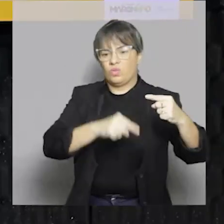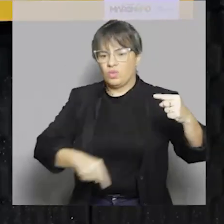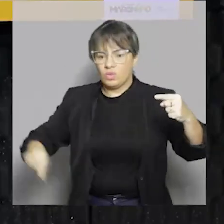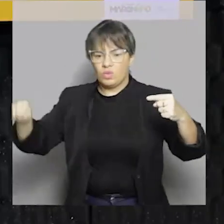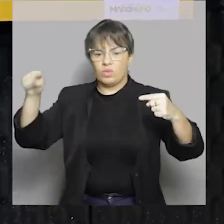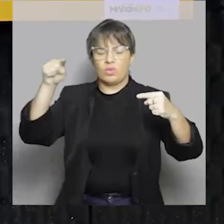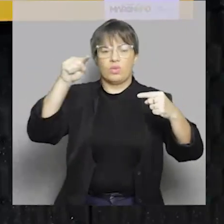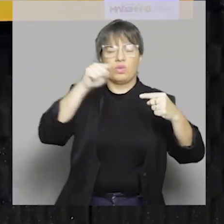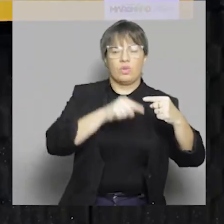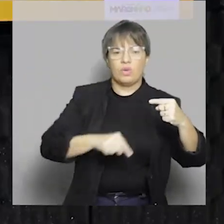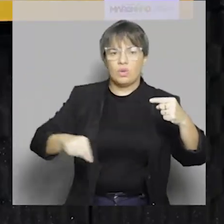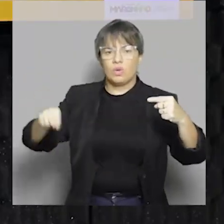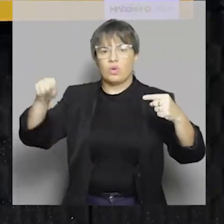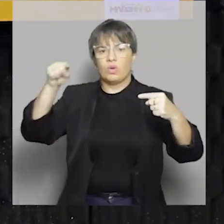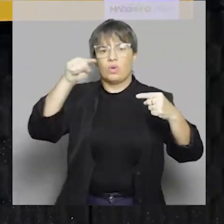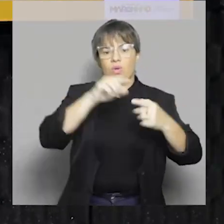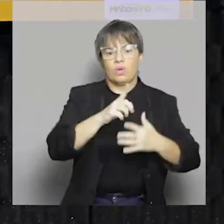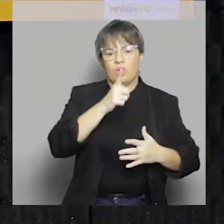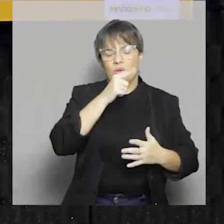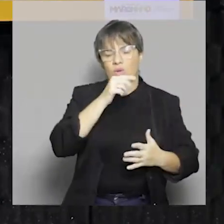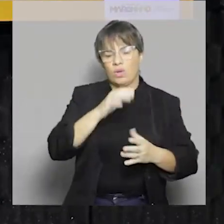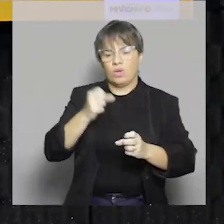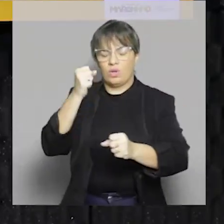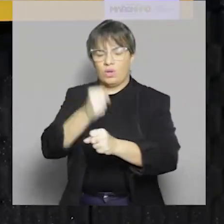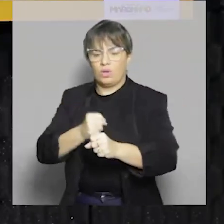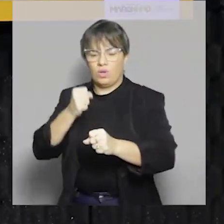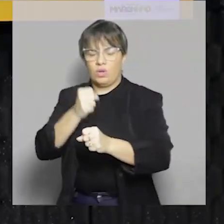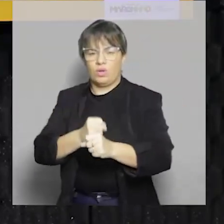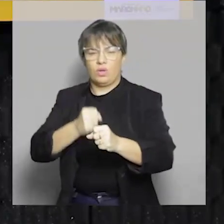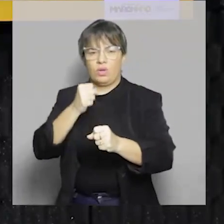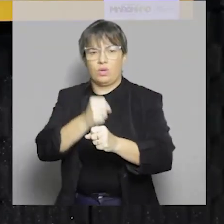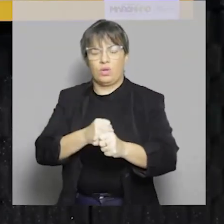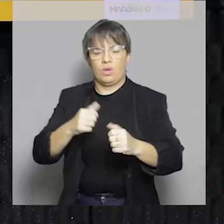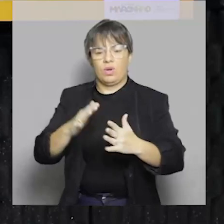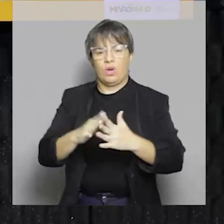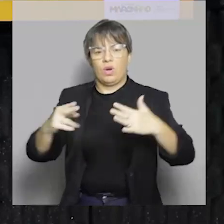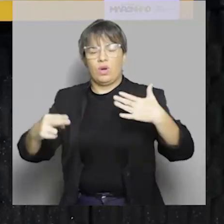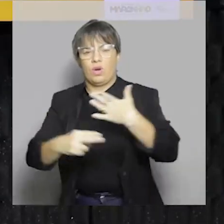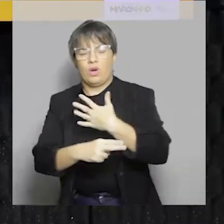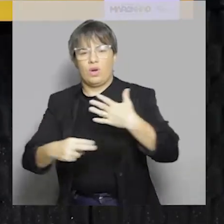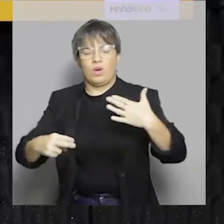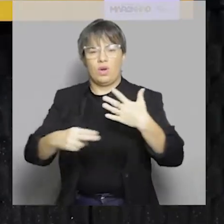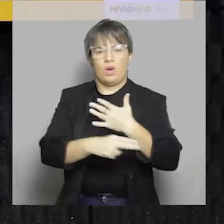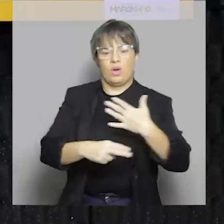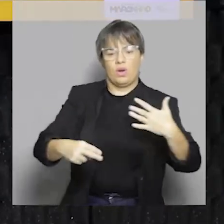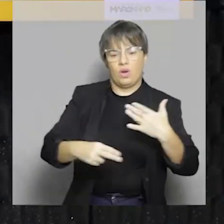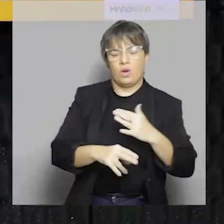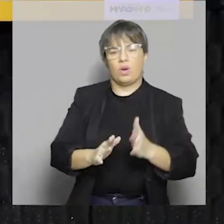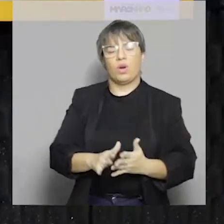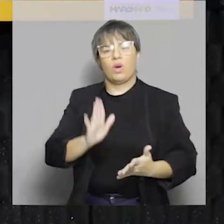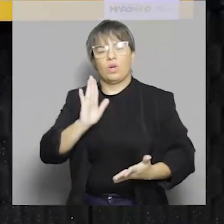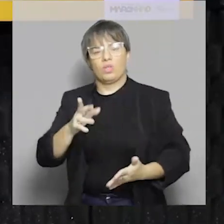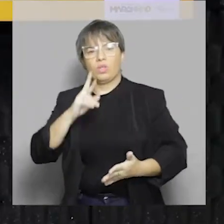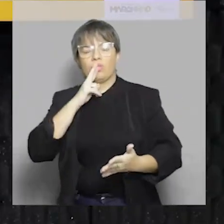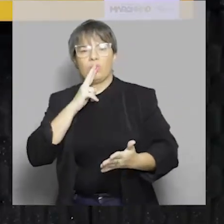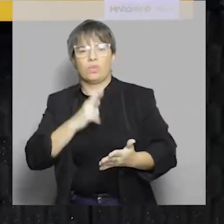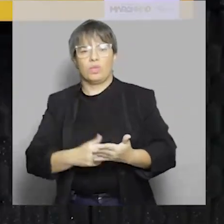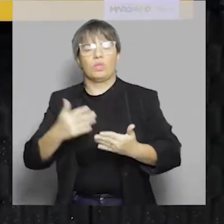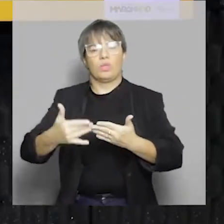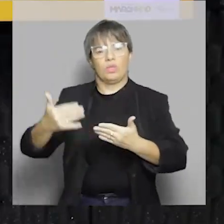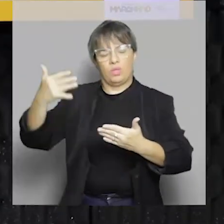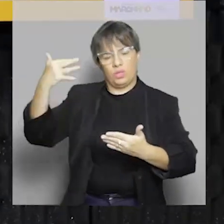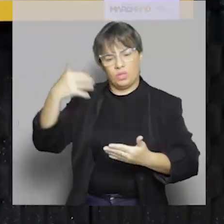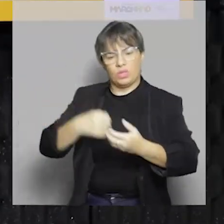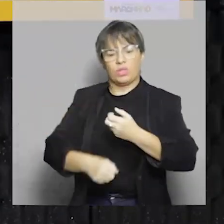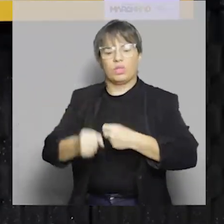certo? Com a maior construção, principalmente a intensificação da urbanização, e a gente já resolveu isso em questões anteriores, o Enem gosta